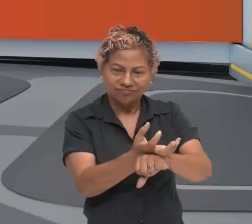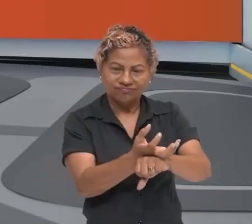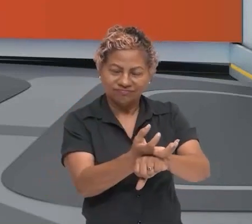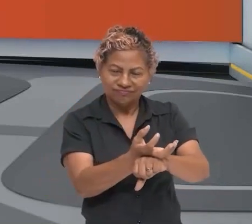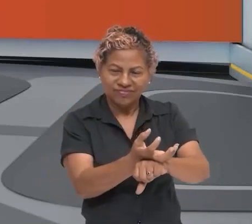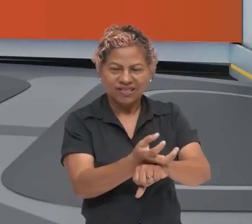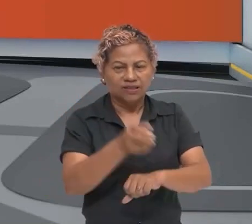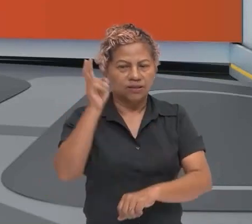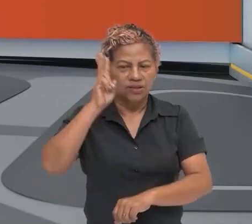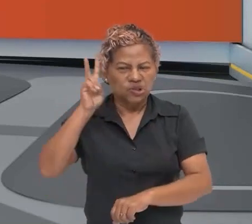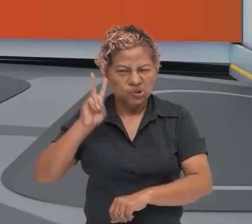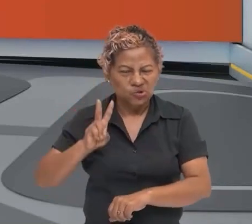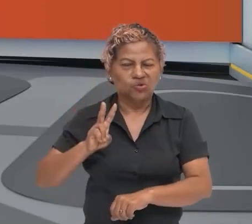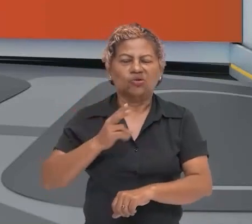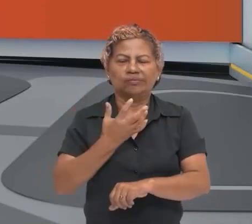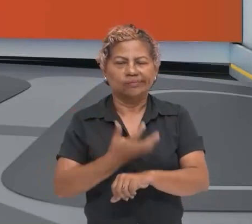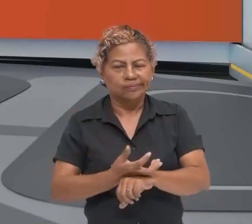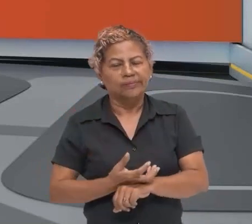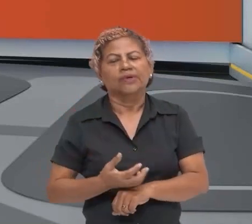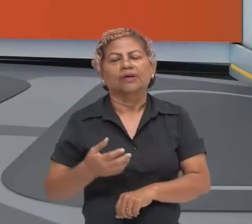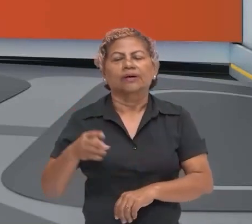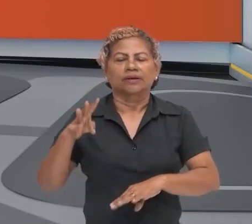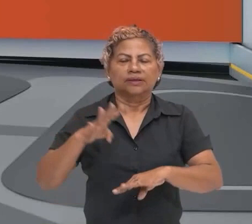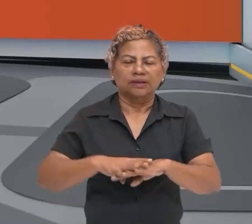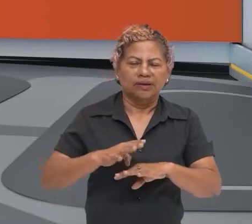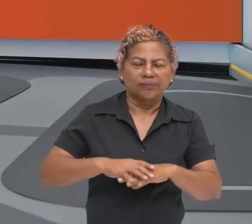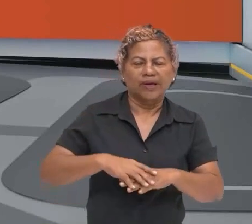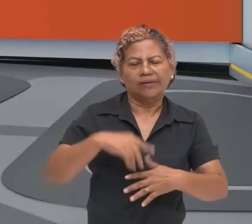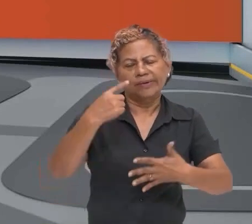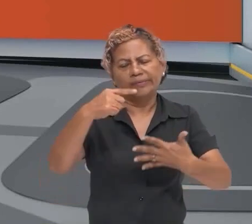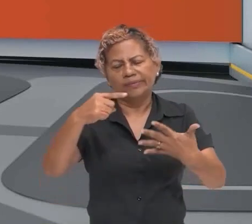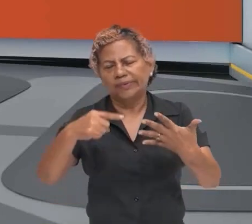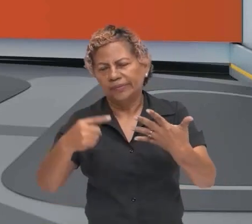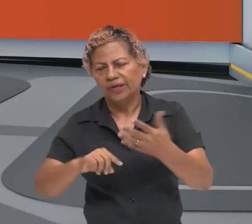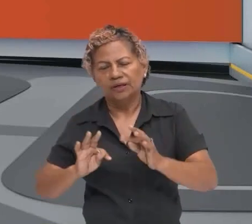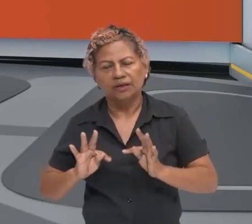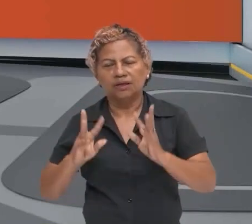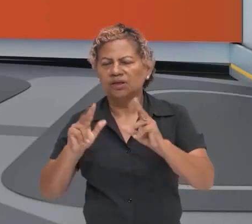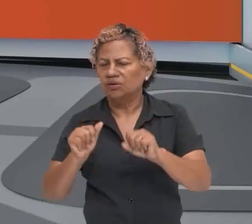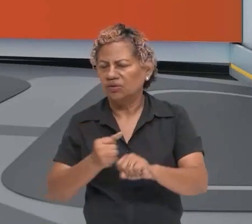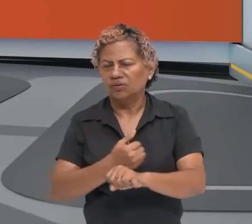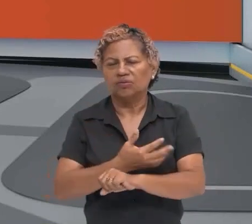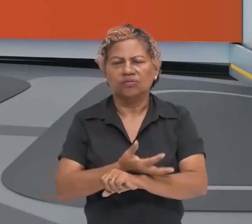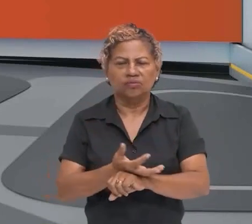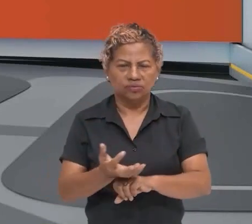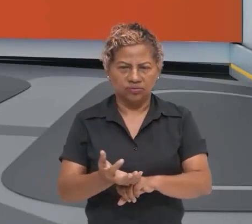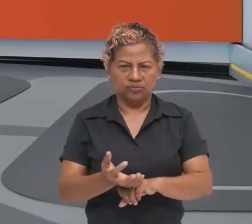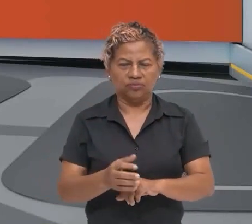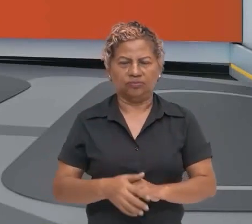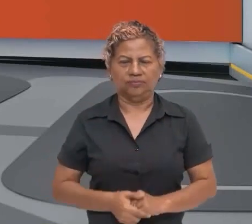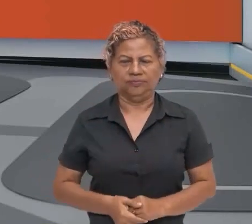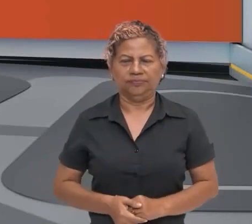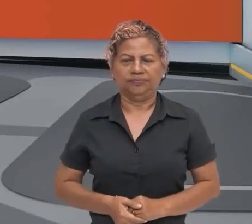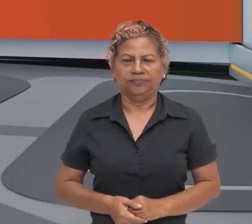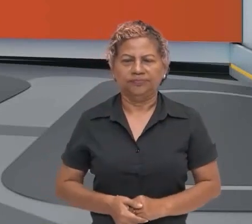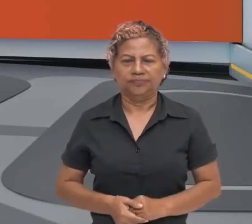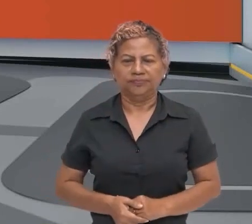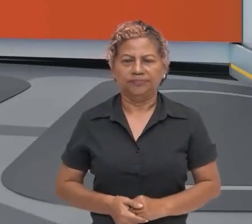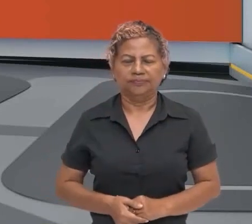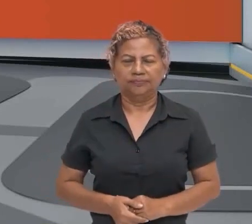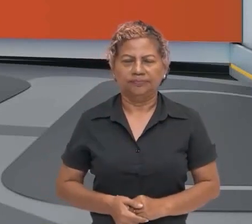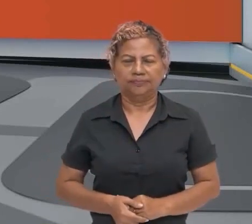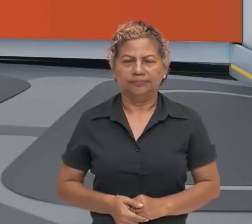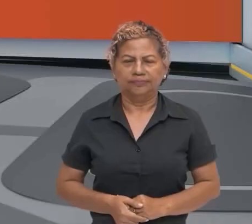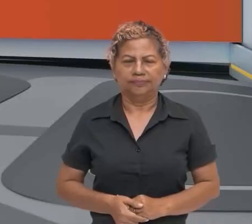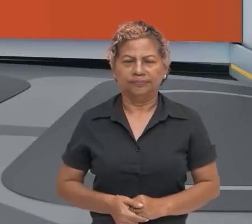tanto em história, matemática, física, química, biologia, tá? Usarem todos os componentes.